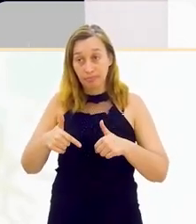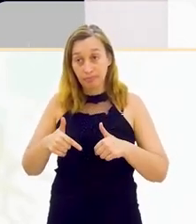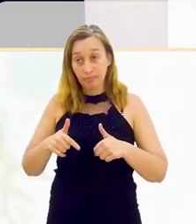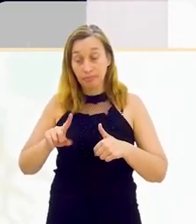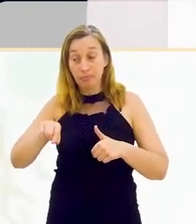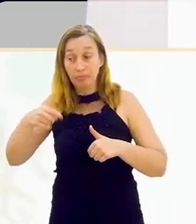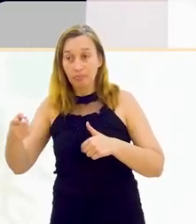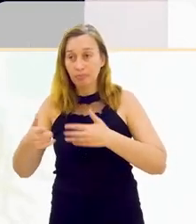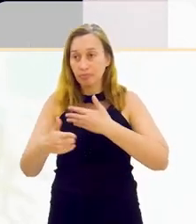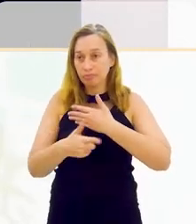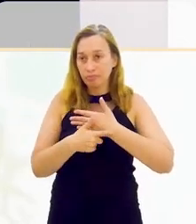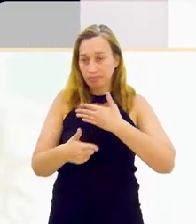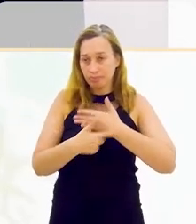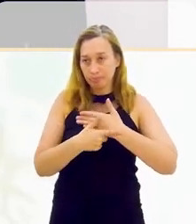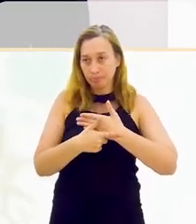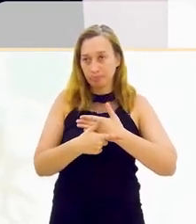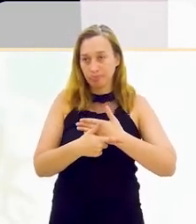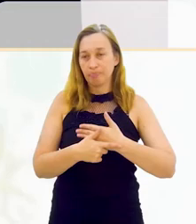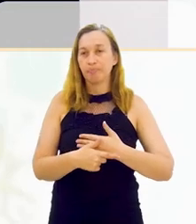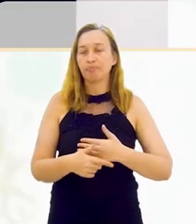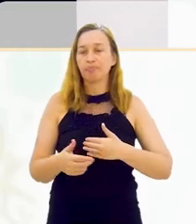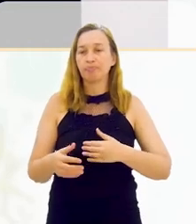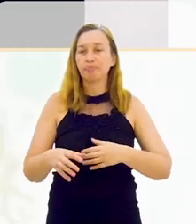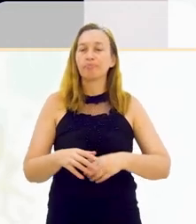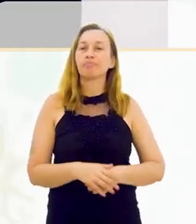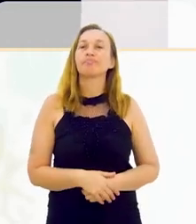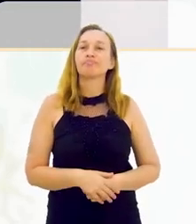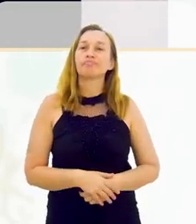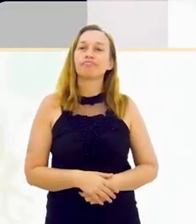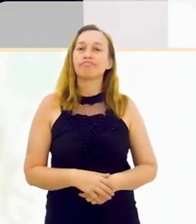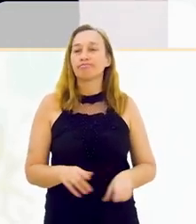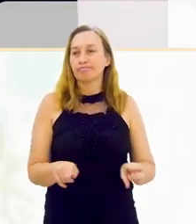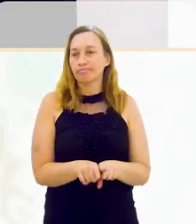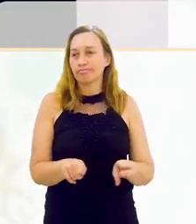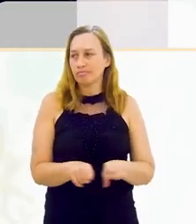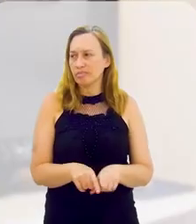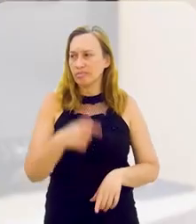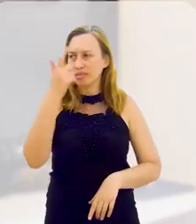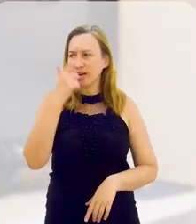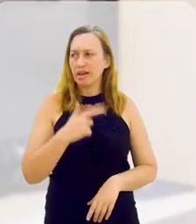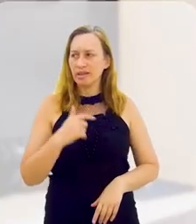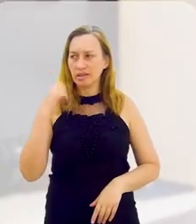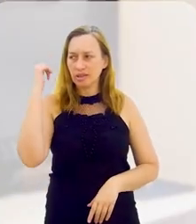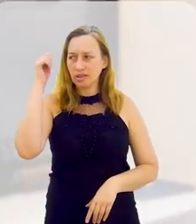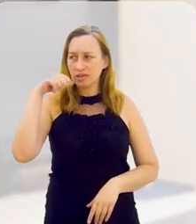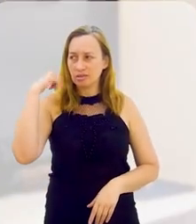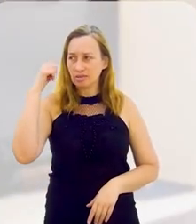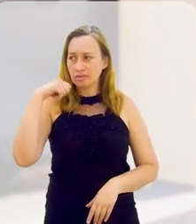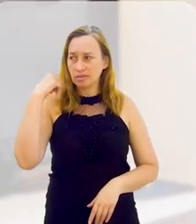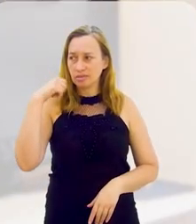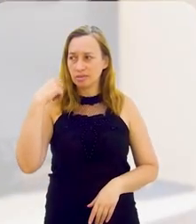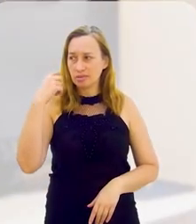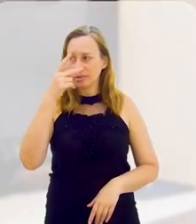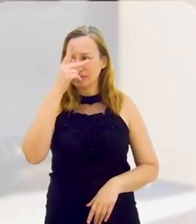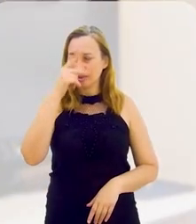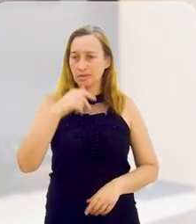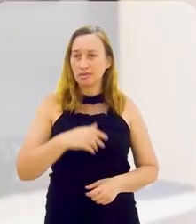Exato. que você pratica, né? Se colocar no Eu lugar do outro. também sou atriz, eu também sou atriz.